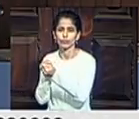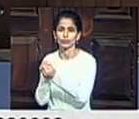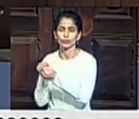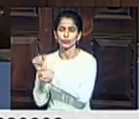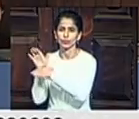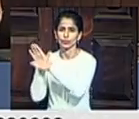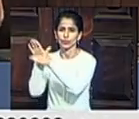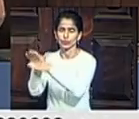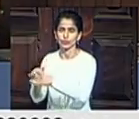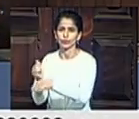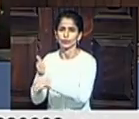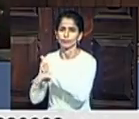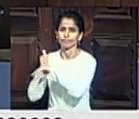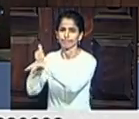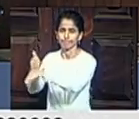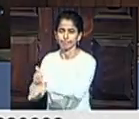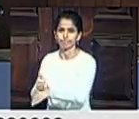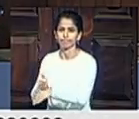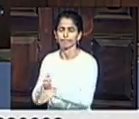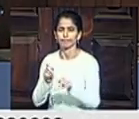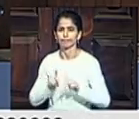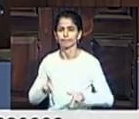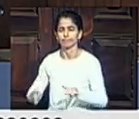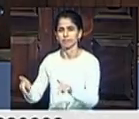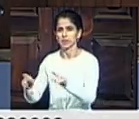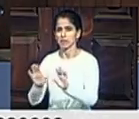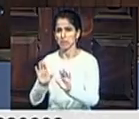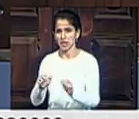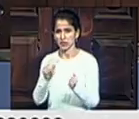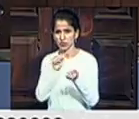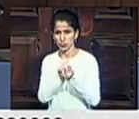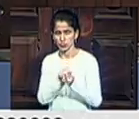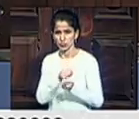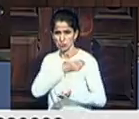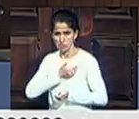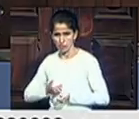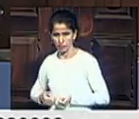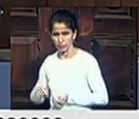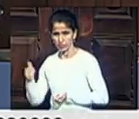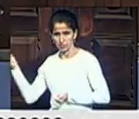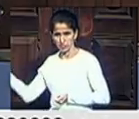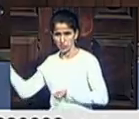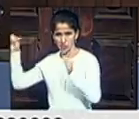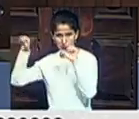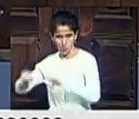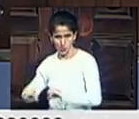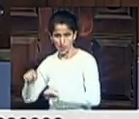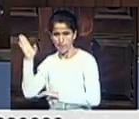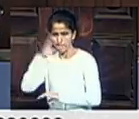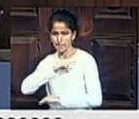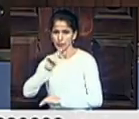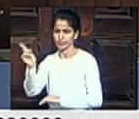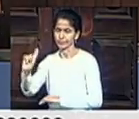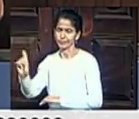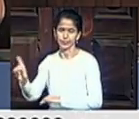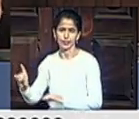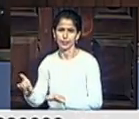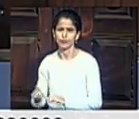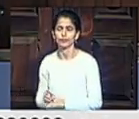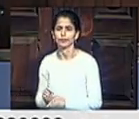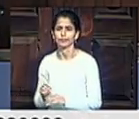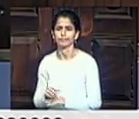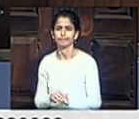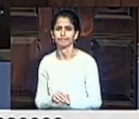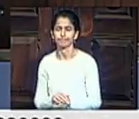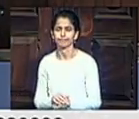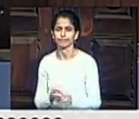não do lado desse governo nefasto que levou o estado do Rio de Janeiro à bancarrota.